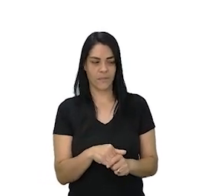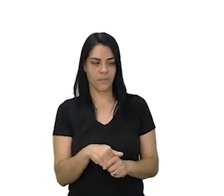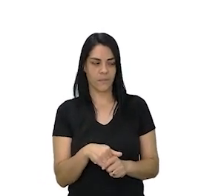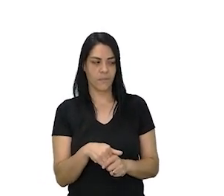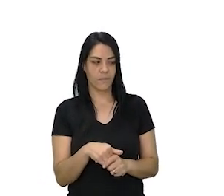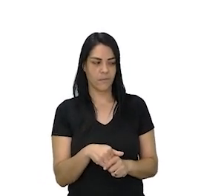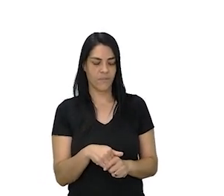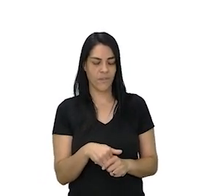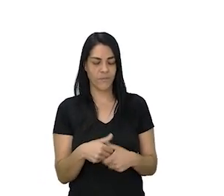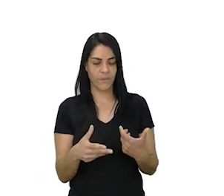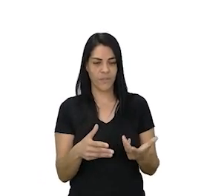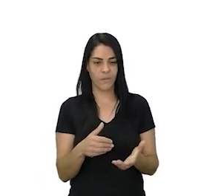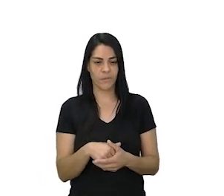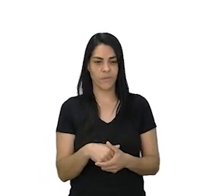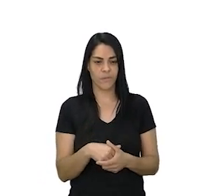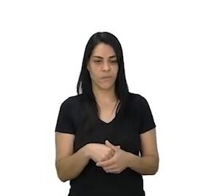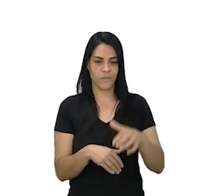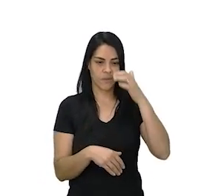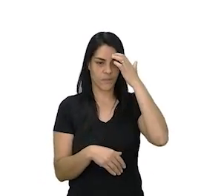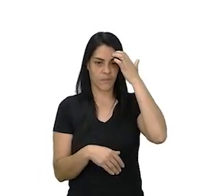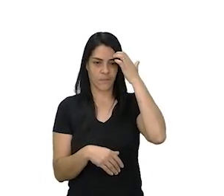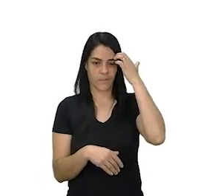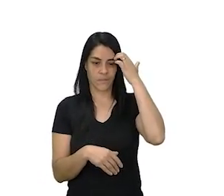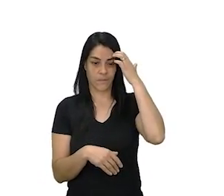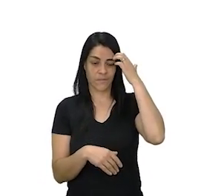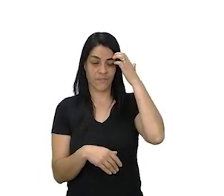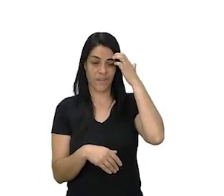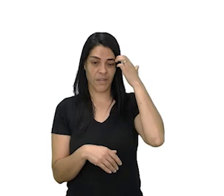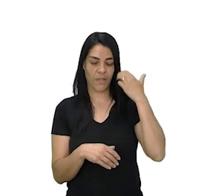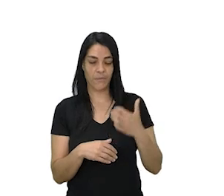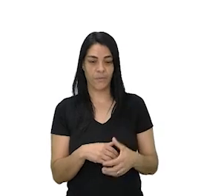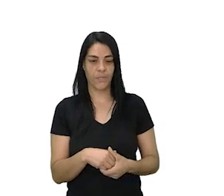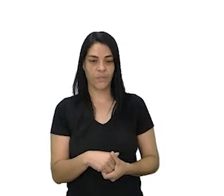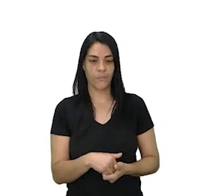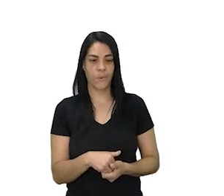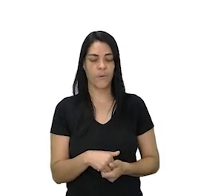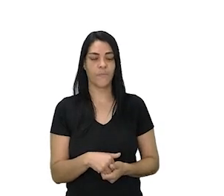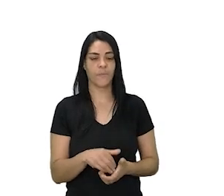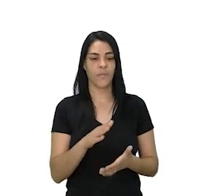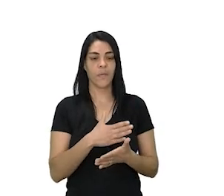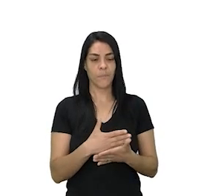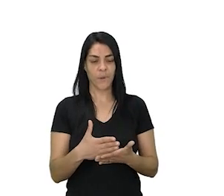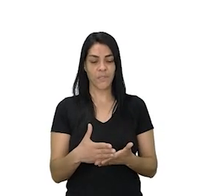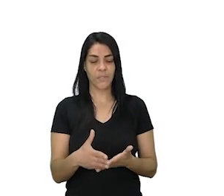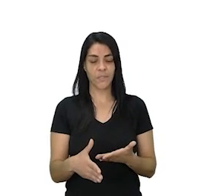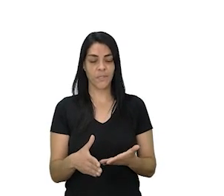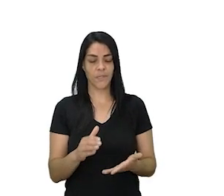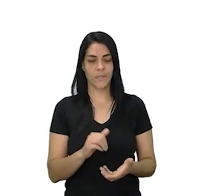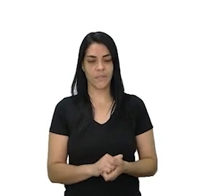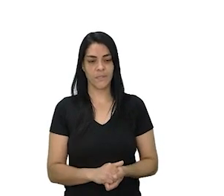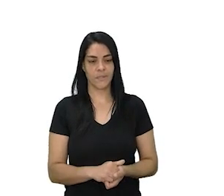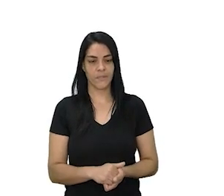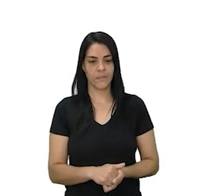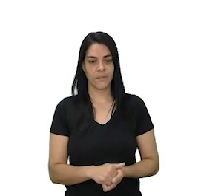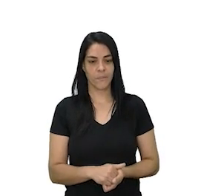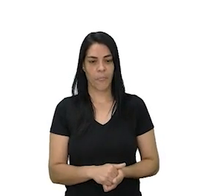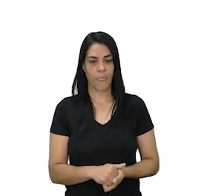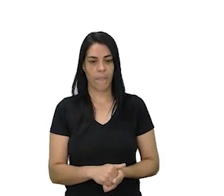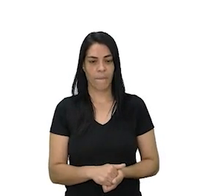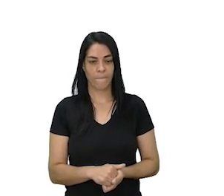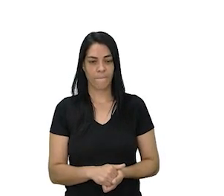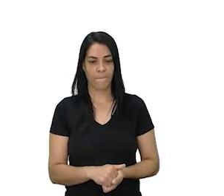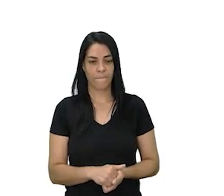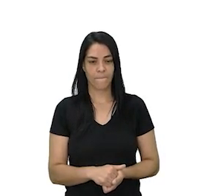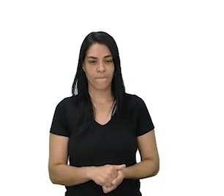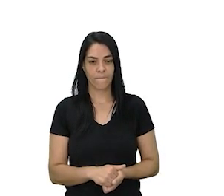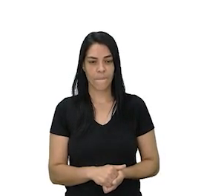chegar aqui, né, em vez de virar à nossa direita, eu virar inicialmente à esquerda e contornar o lago, né,